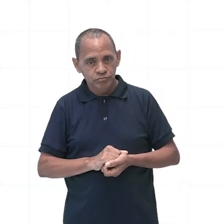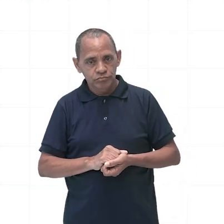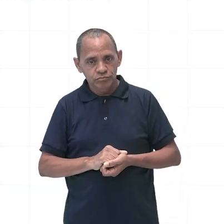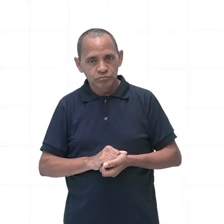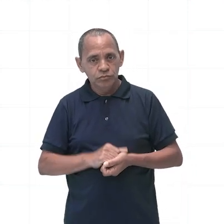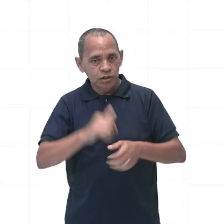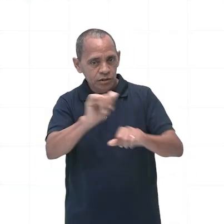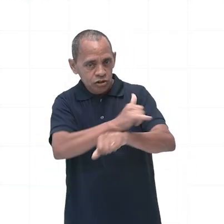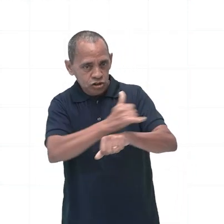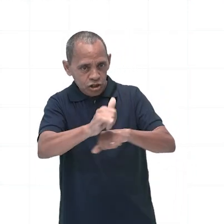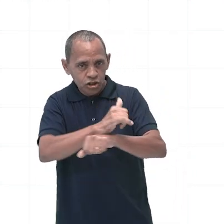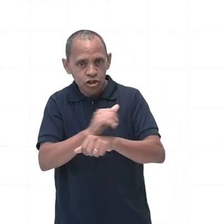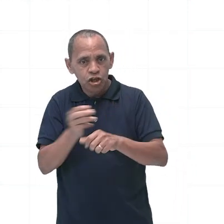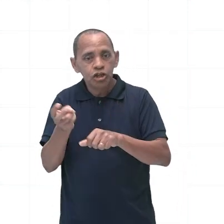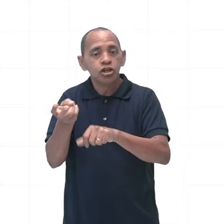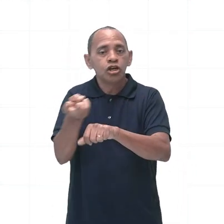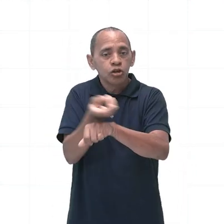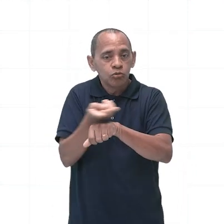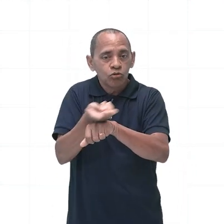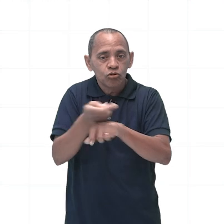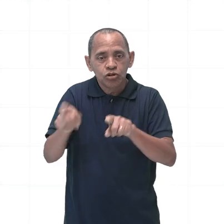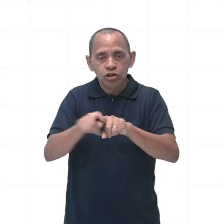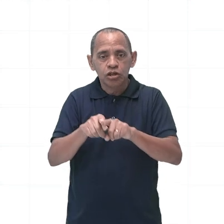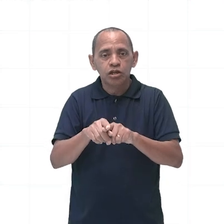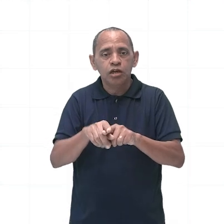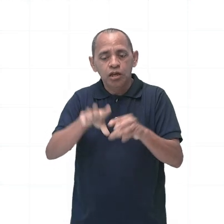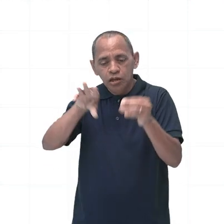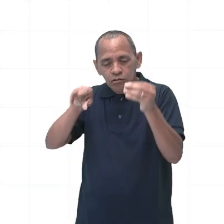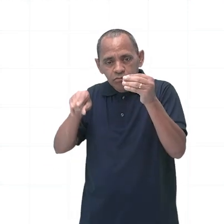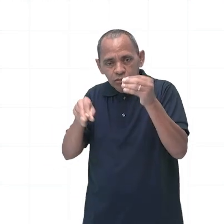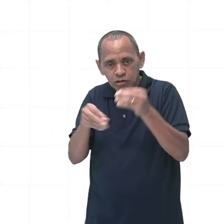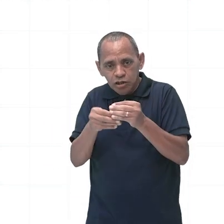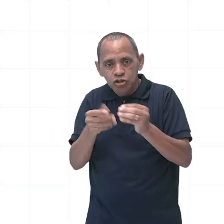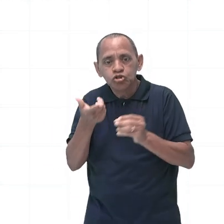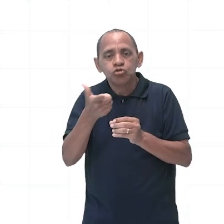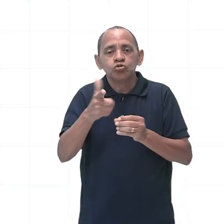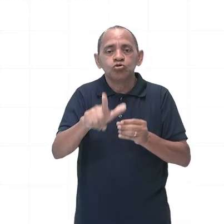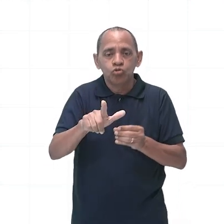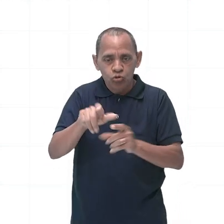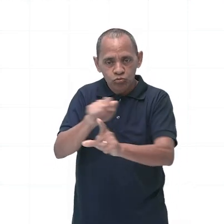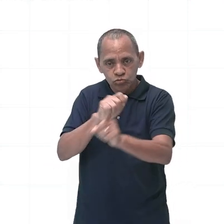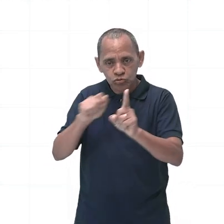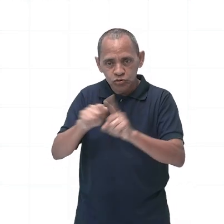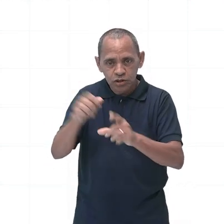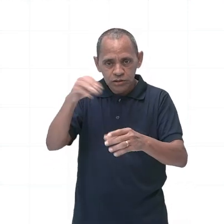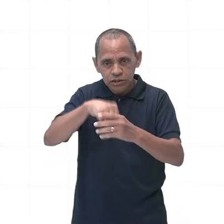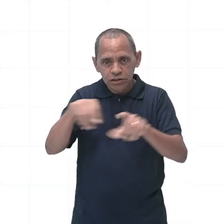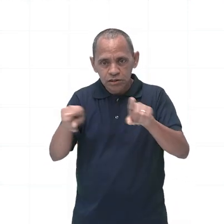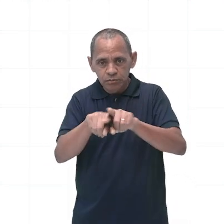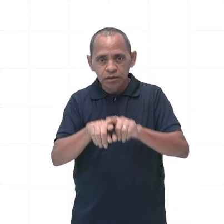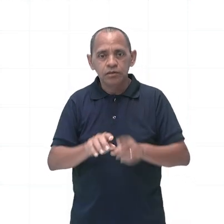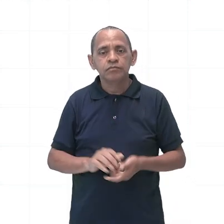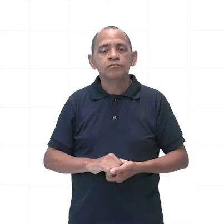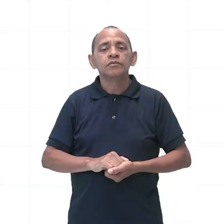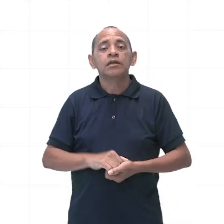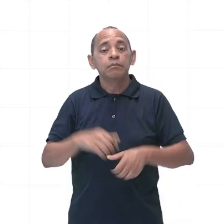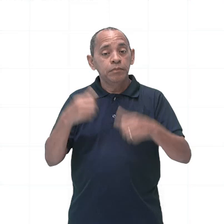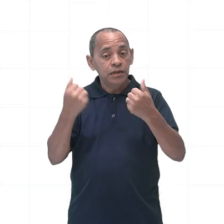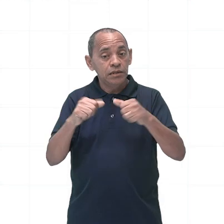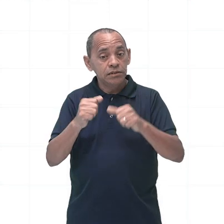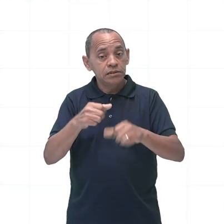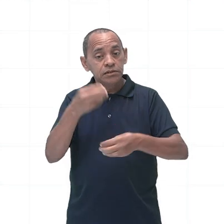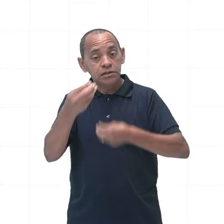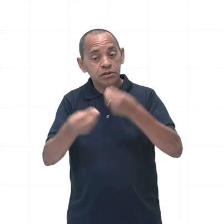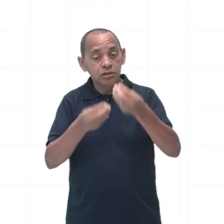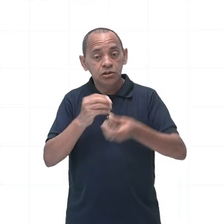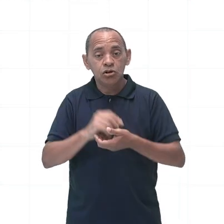busquem recuperar e integrar o adolescente no meio social. Faz-se necessária a